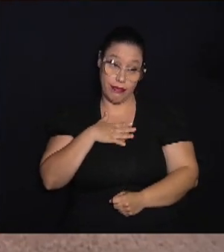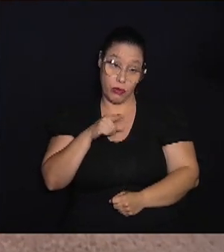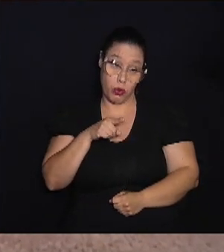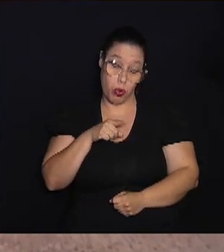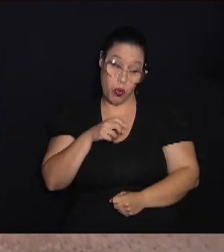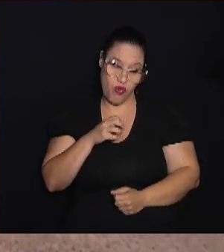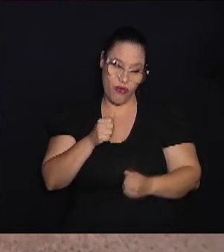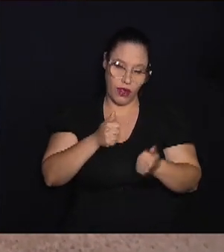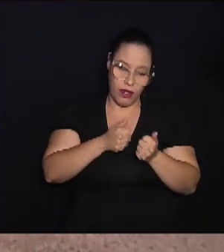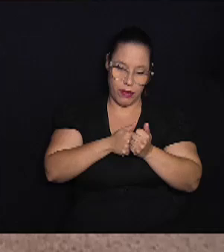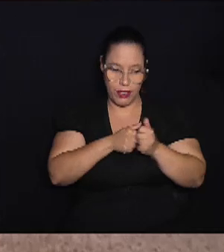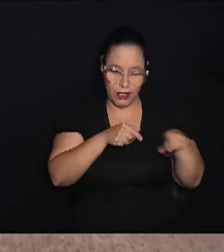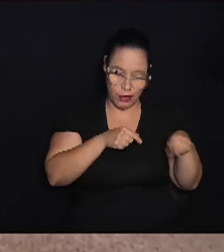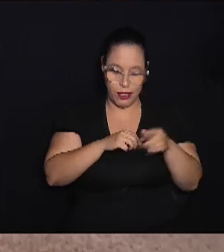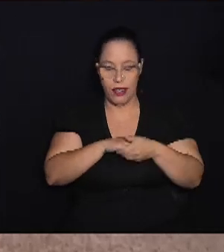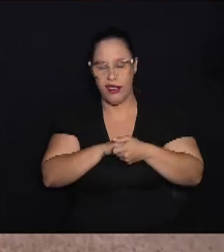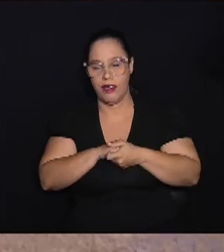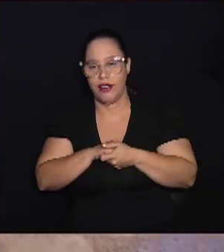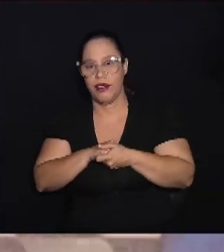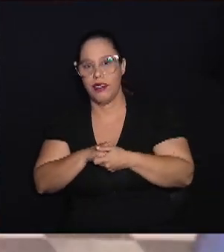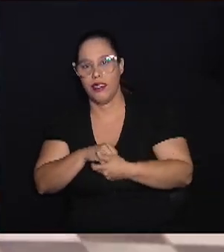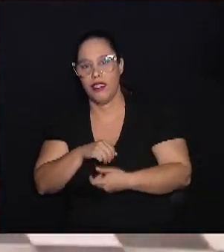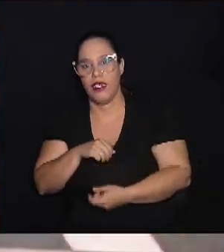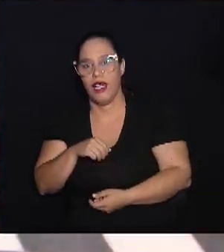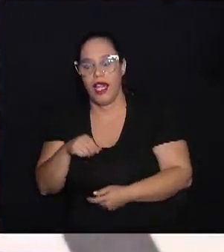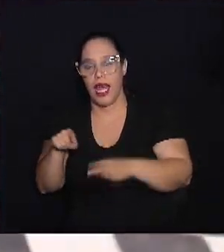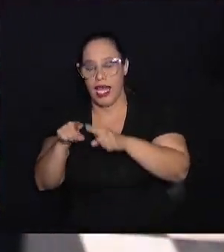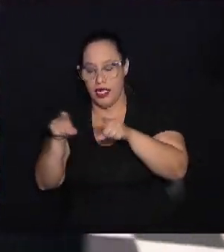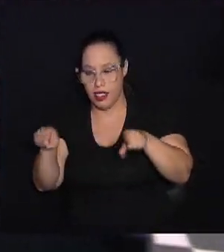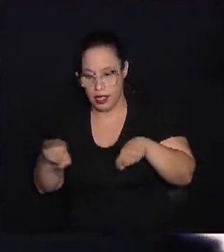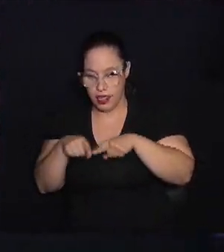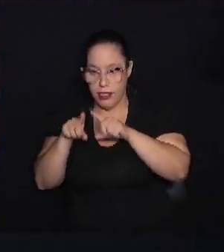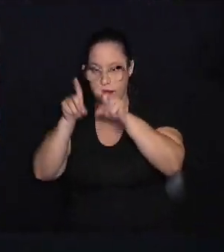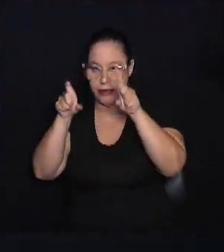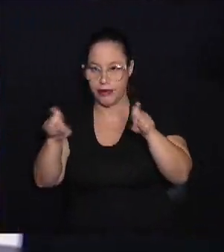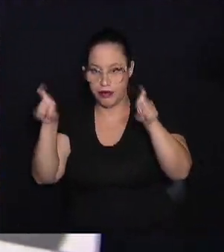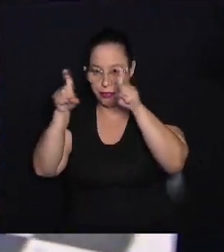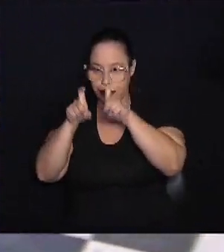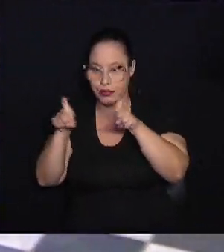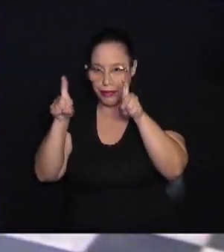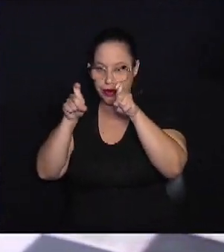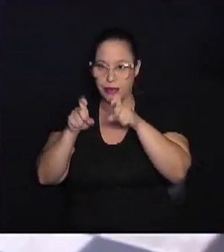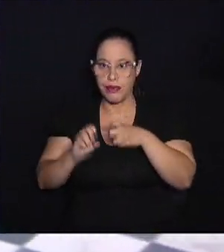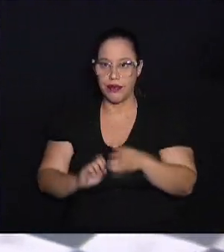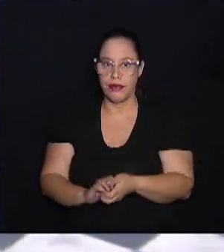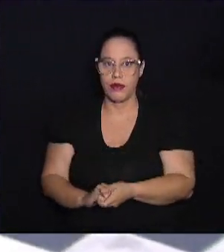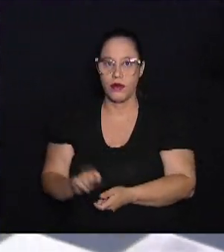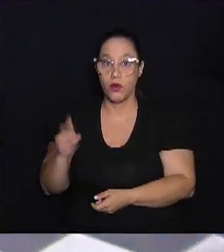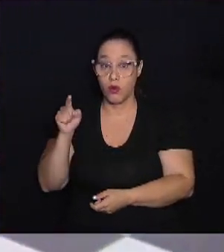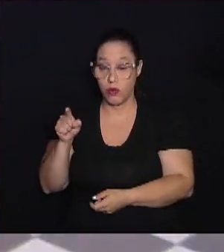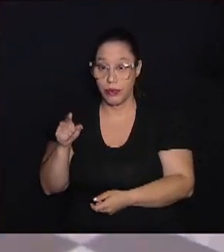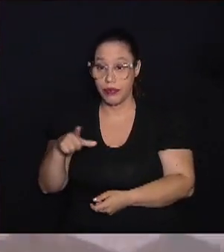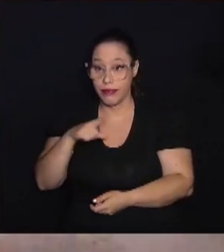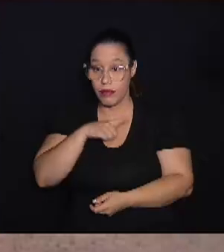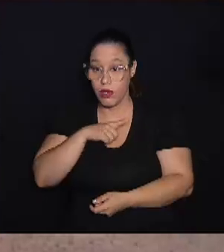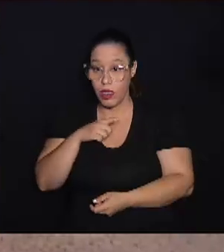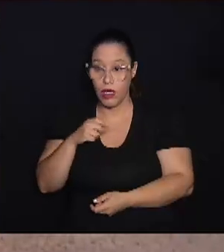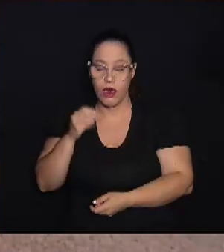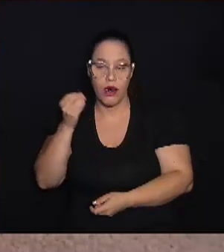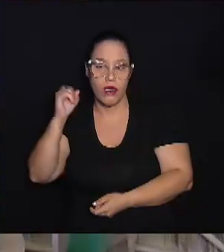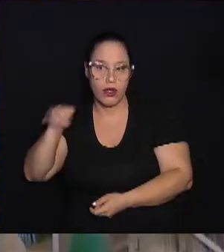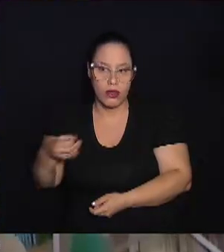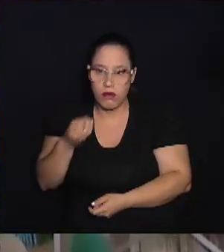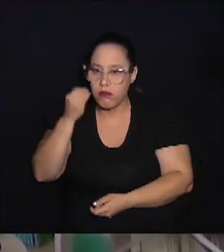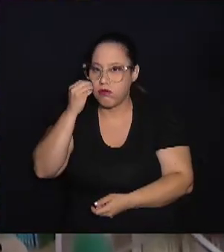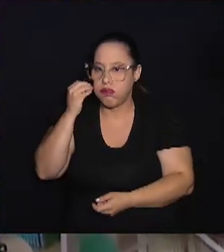presente, né, nesse cantinho? Acho que é a sala de computação. Lá a gente tem várias oportunidades de aprender